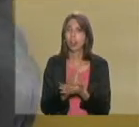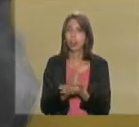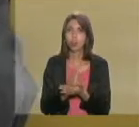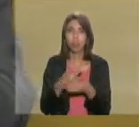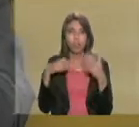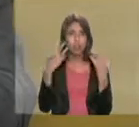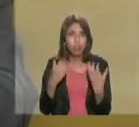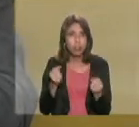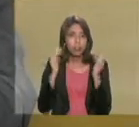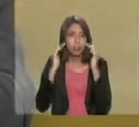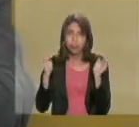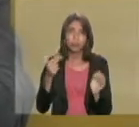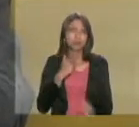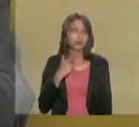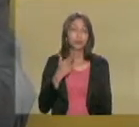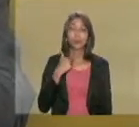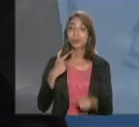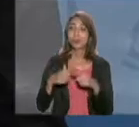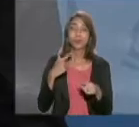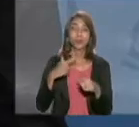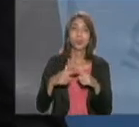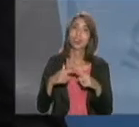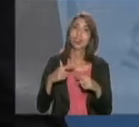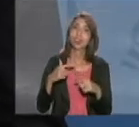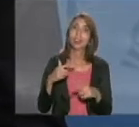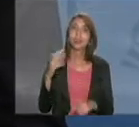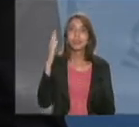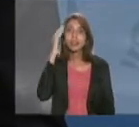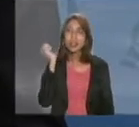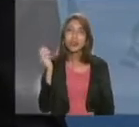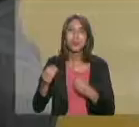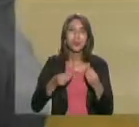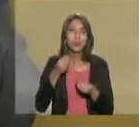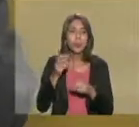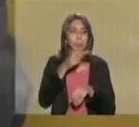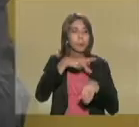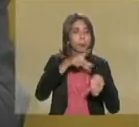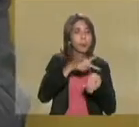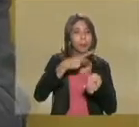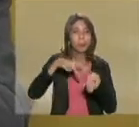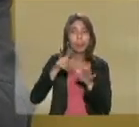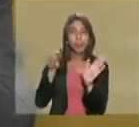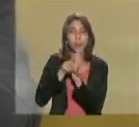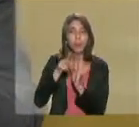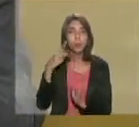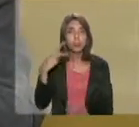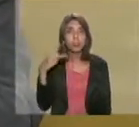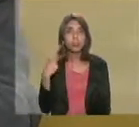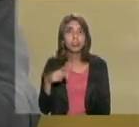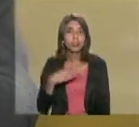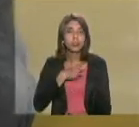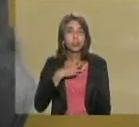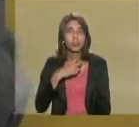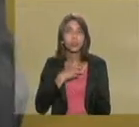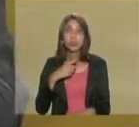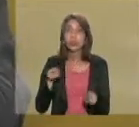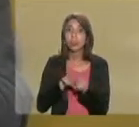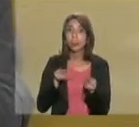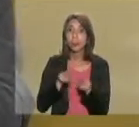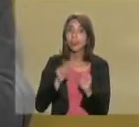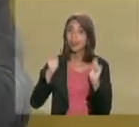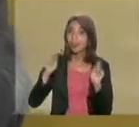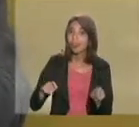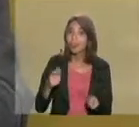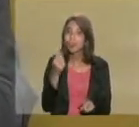serem cumpridas, porque desrespeitam a natureza desses países e o